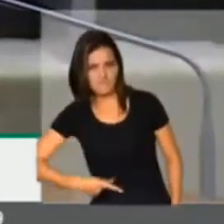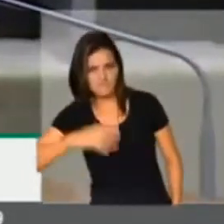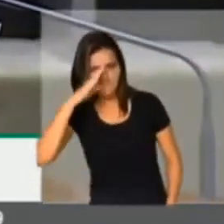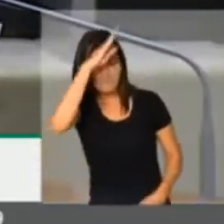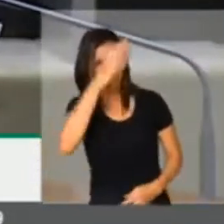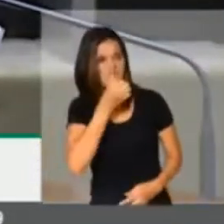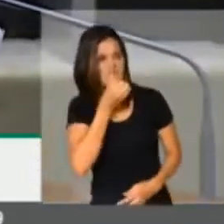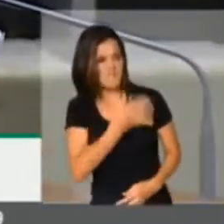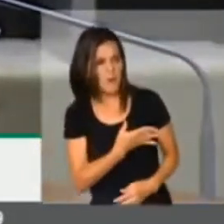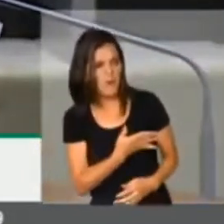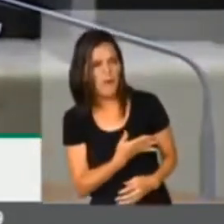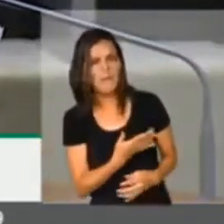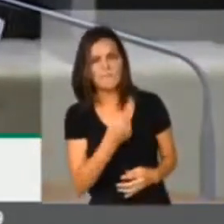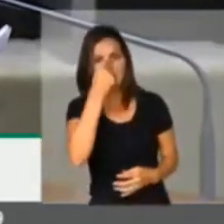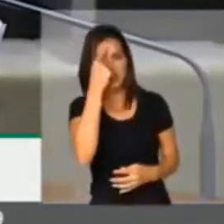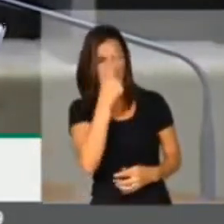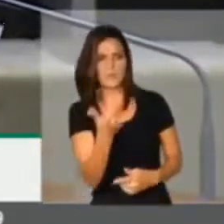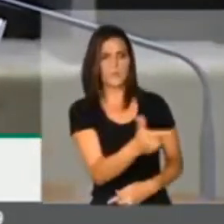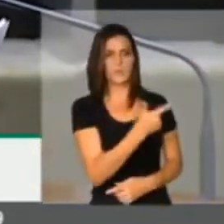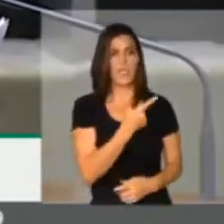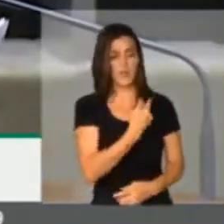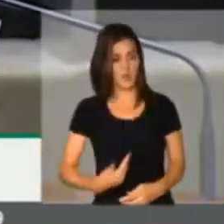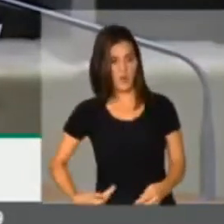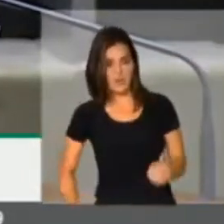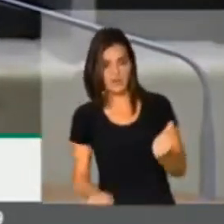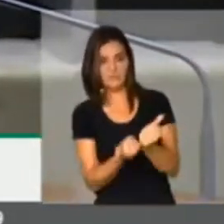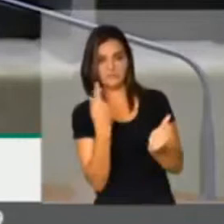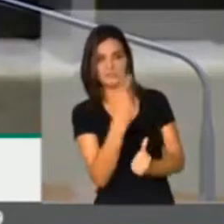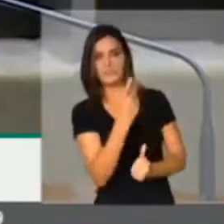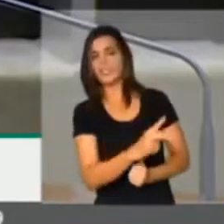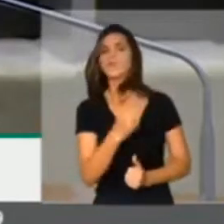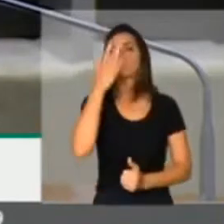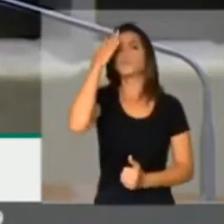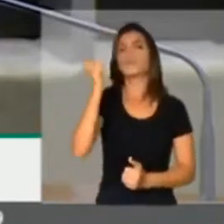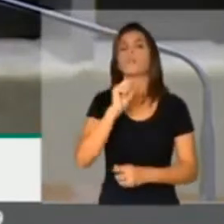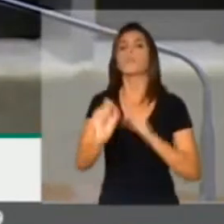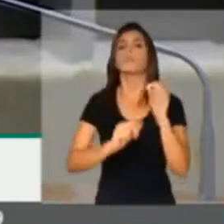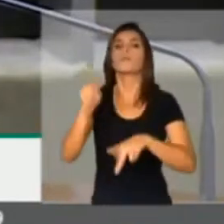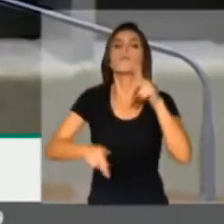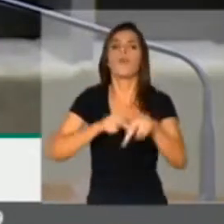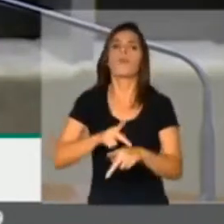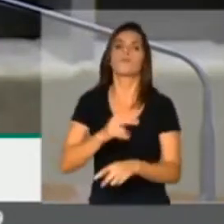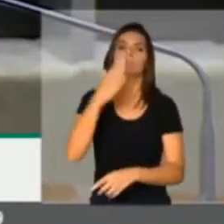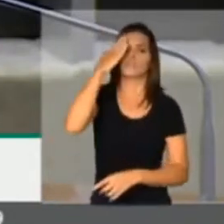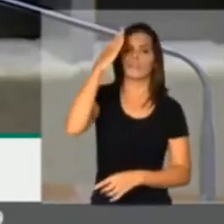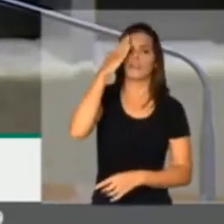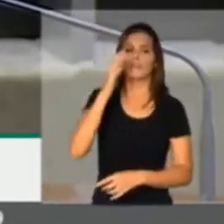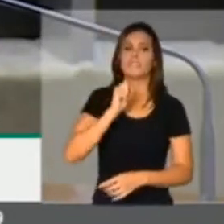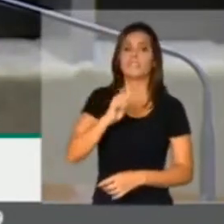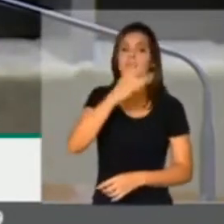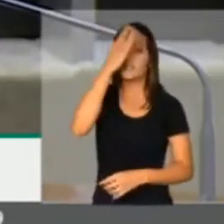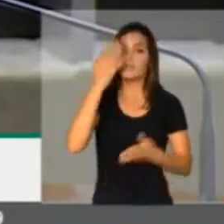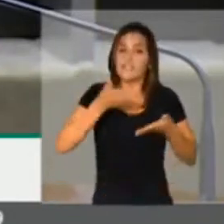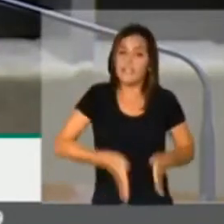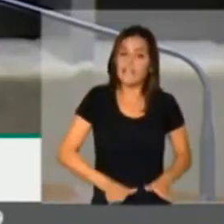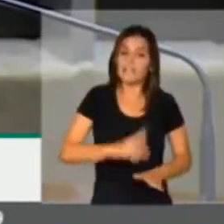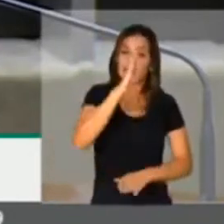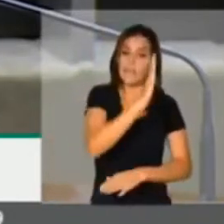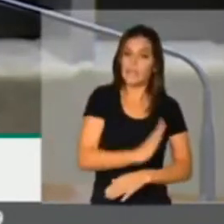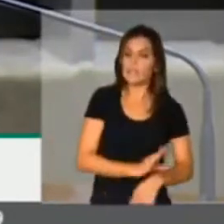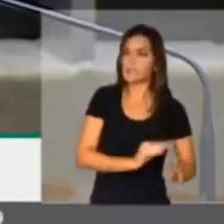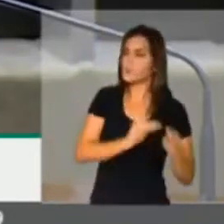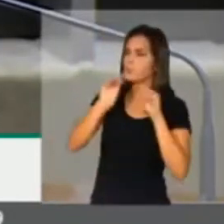sabe os problemas do povo. Se alguém sai do seu país e vai para um outro, é porque tem muitas dificuldades de viver nele. E vai lá para